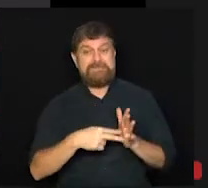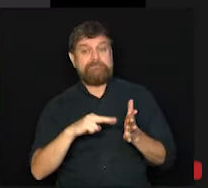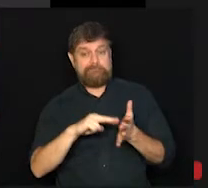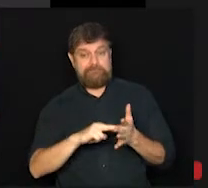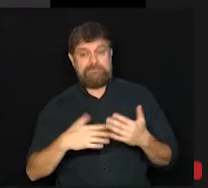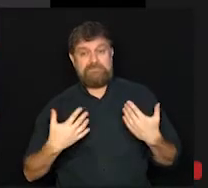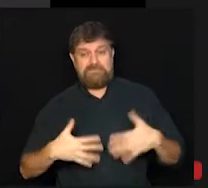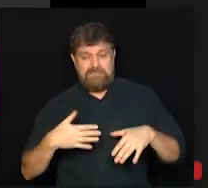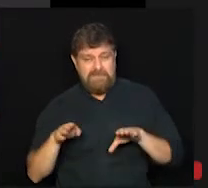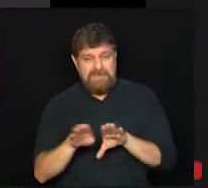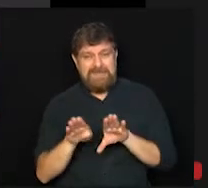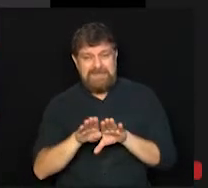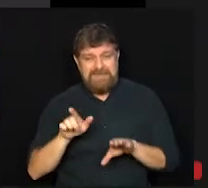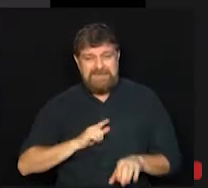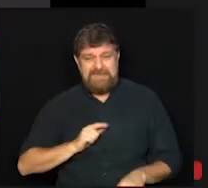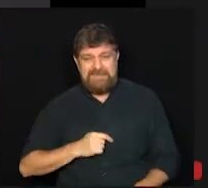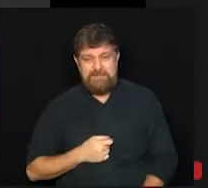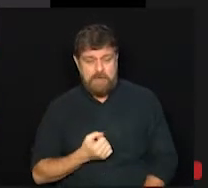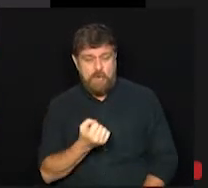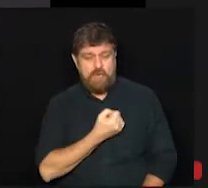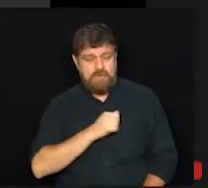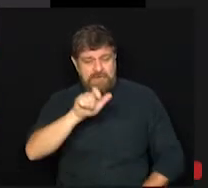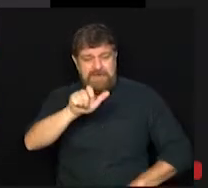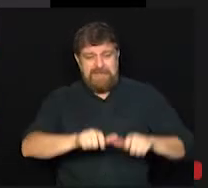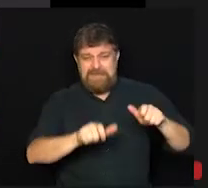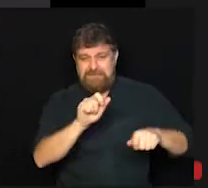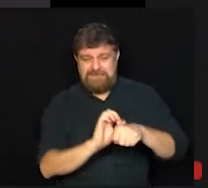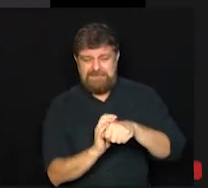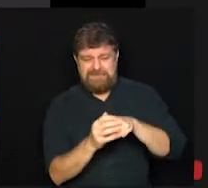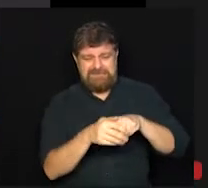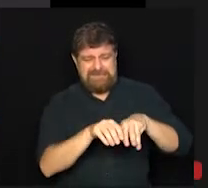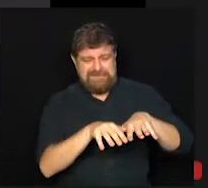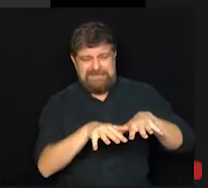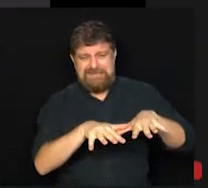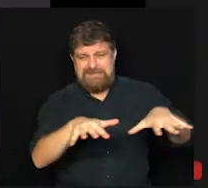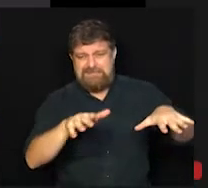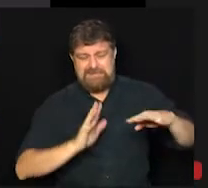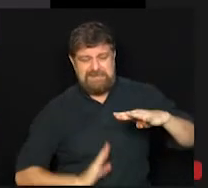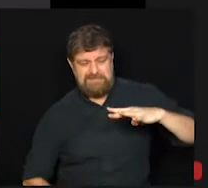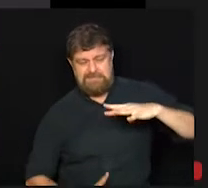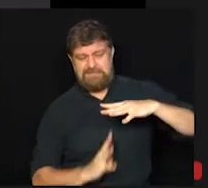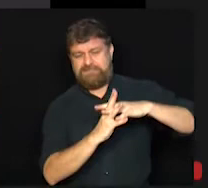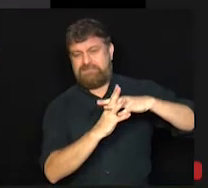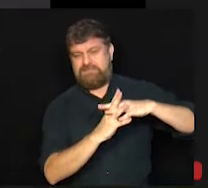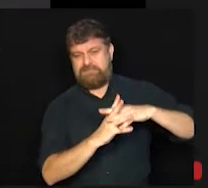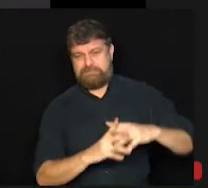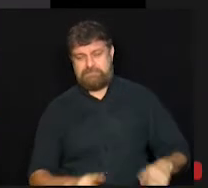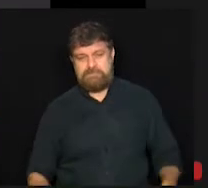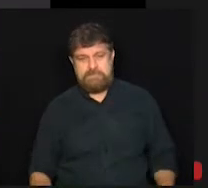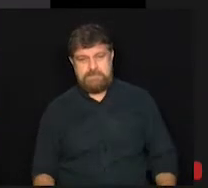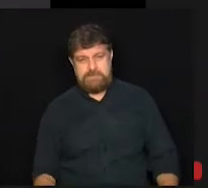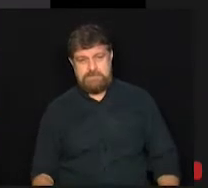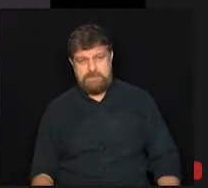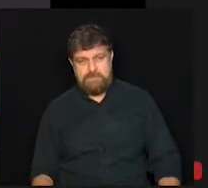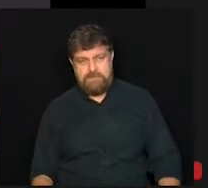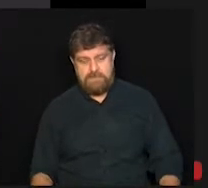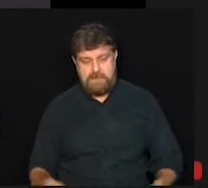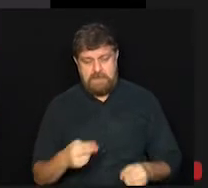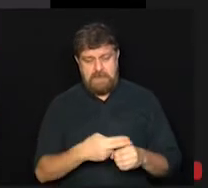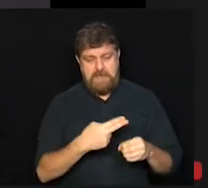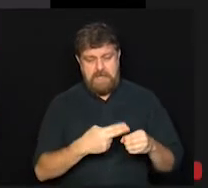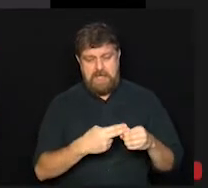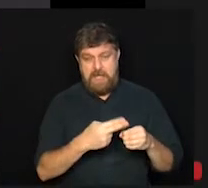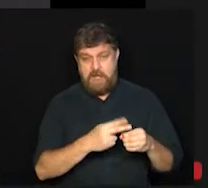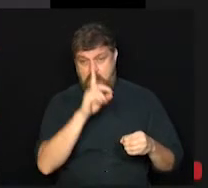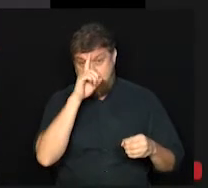da concentração de casos Covid, que chega uma hora que passa até o nosso próprio limite. No CAISM, em